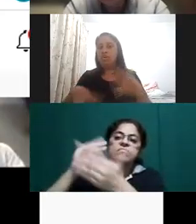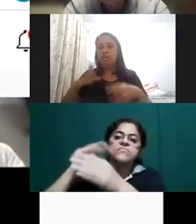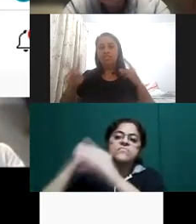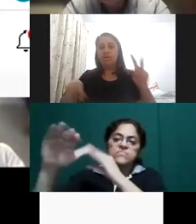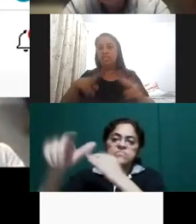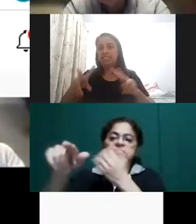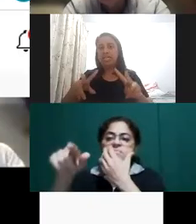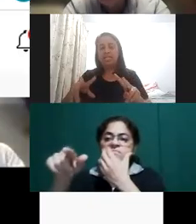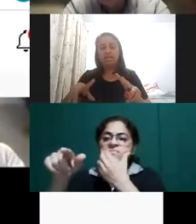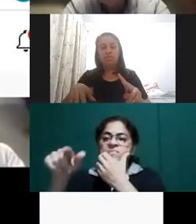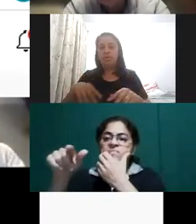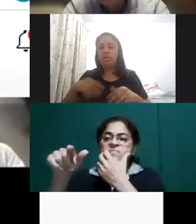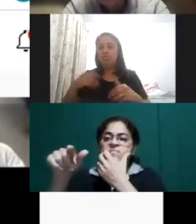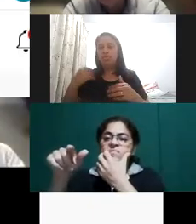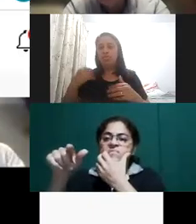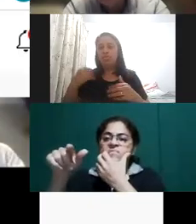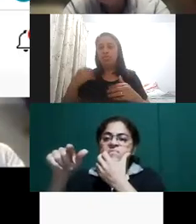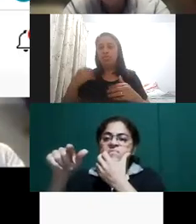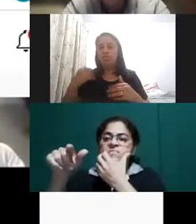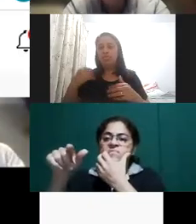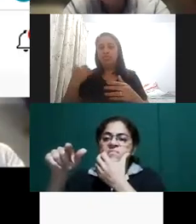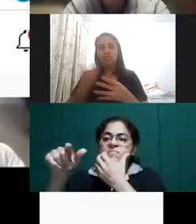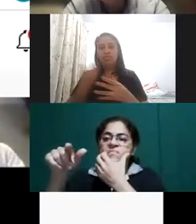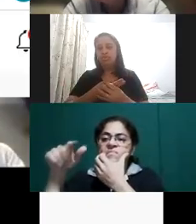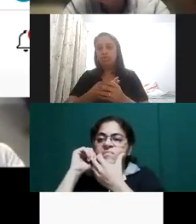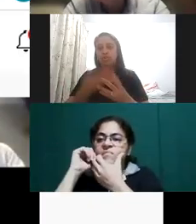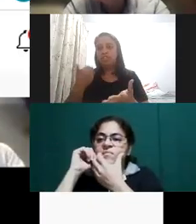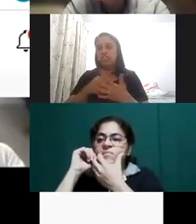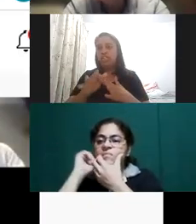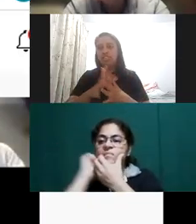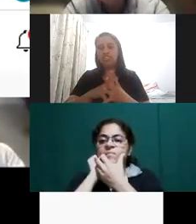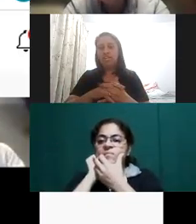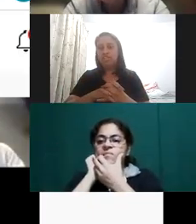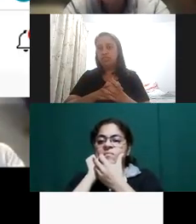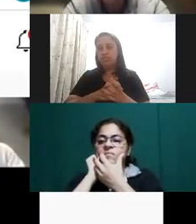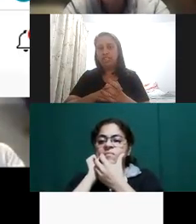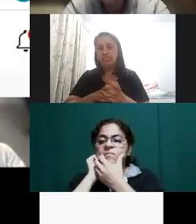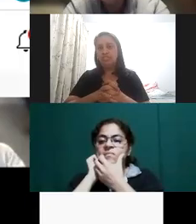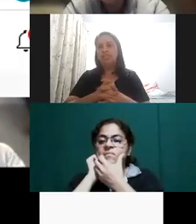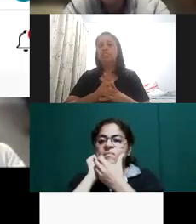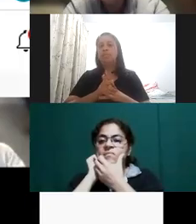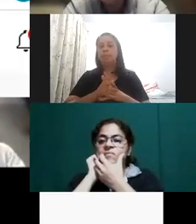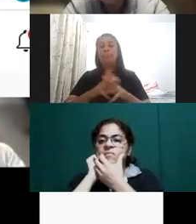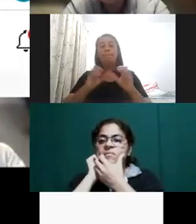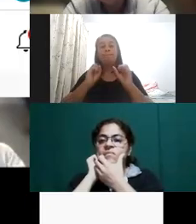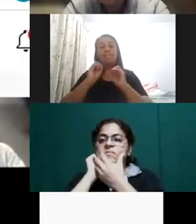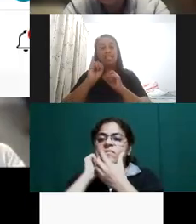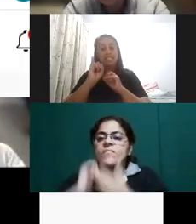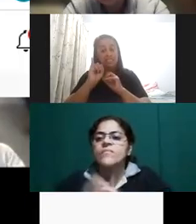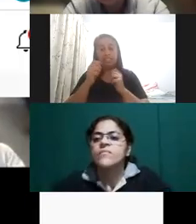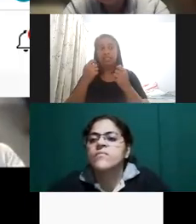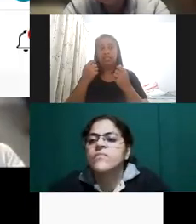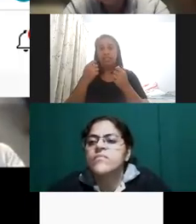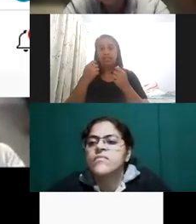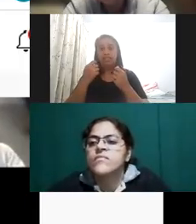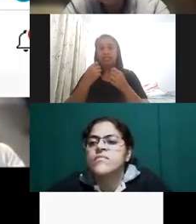5 horas, dar uma analisada na prova. se ela precisar de quando entregar for no o dia, nosso não horário, a gente entra e tira a precisa ficar até dúvida. 2 horas da manhã fazendo prova, não,